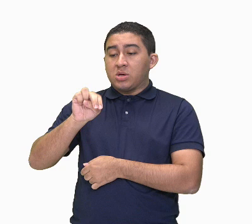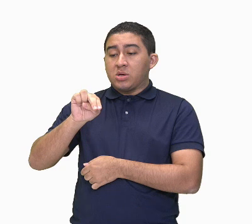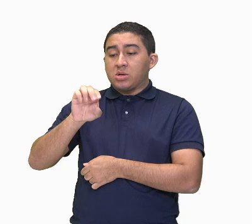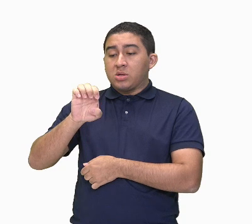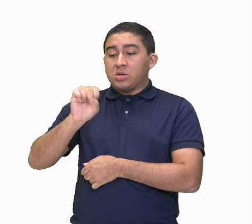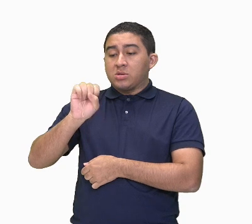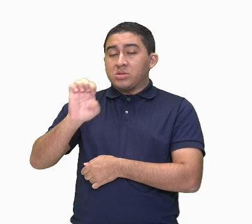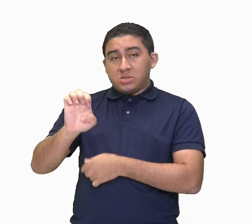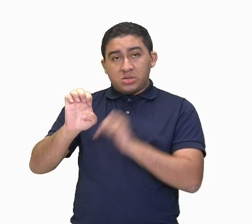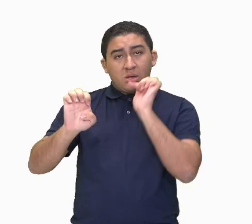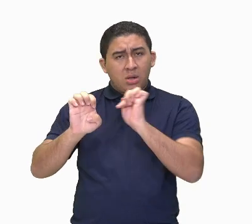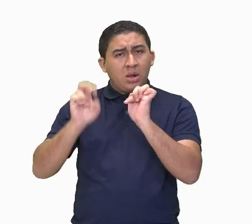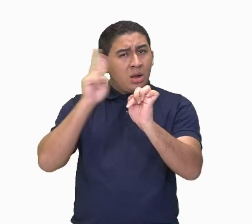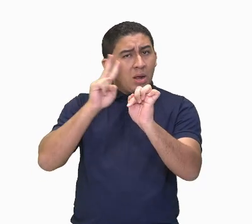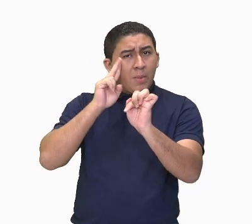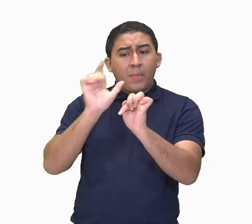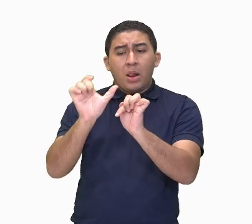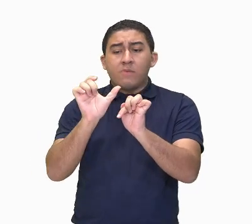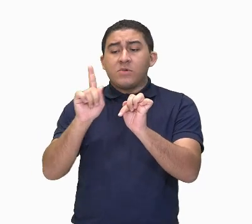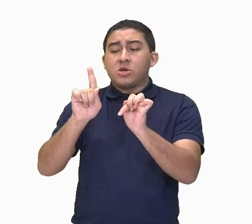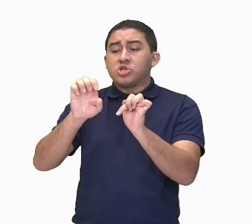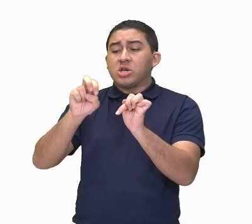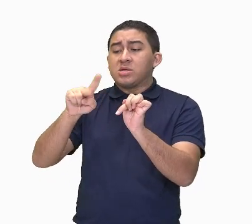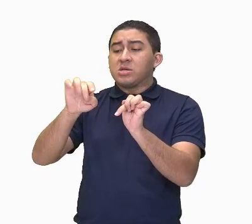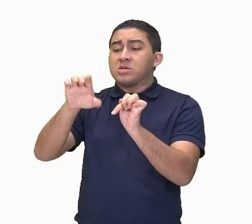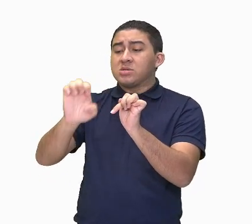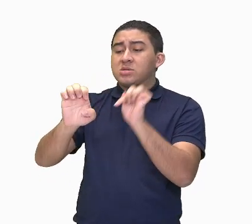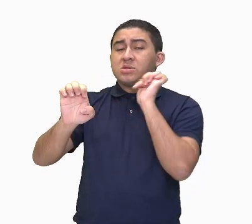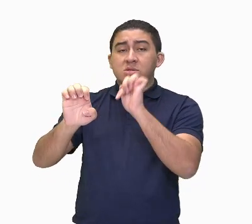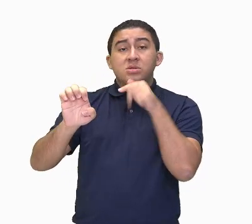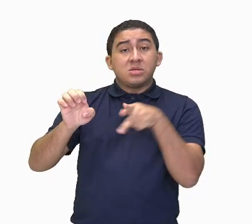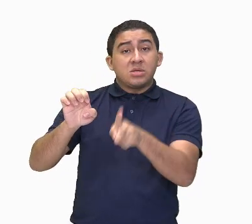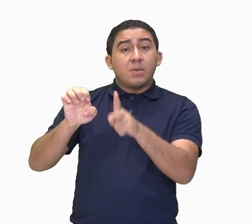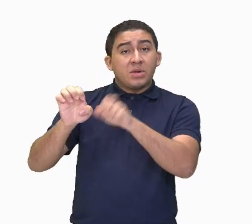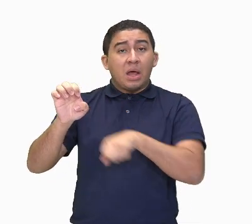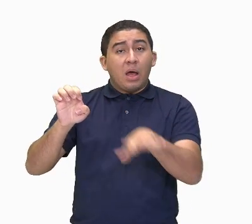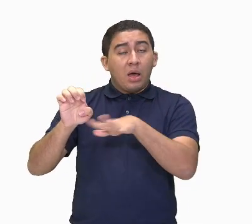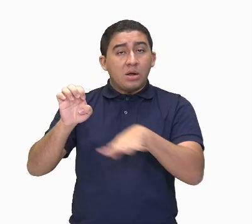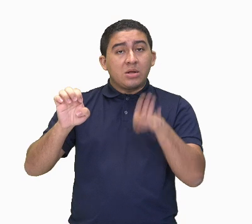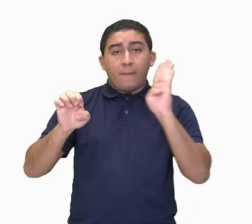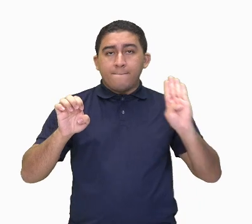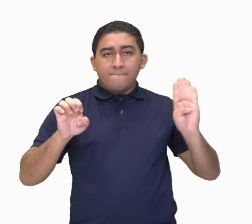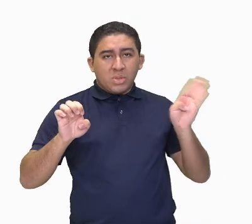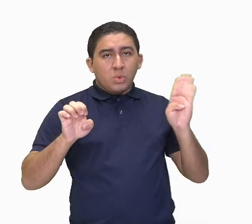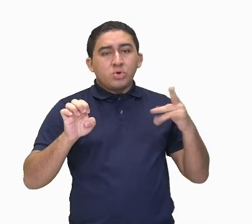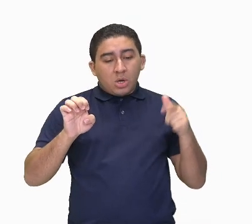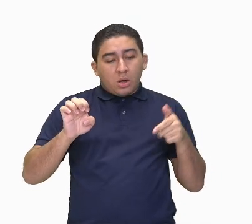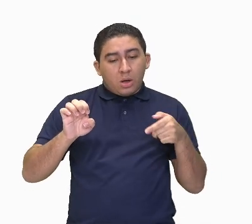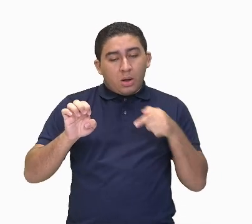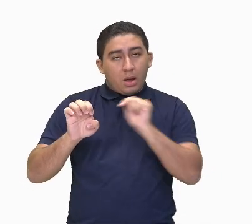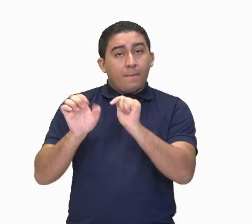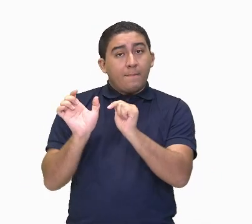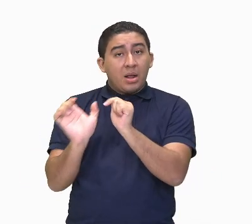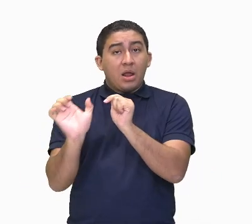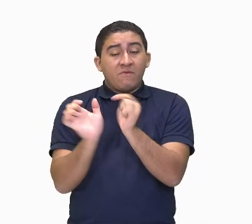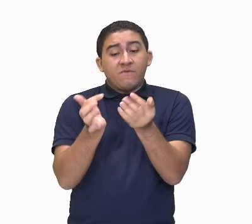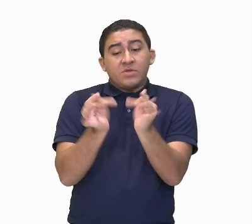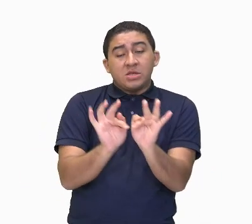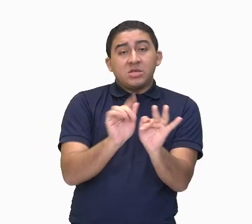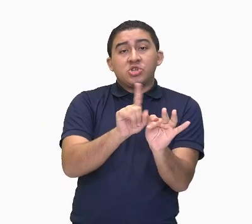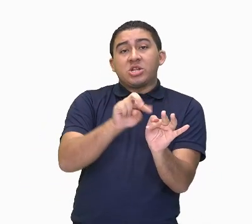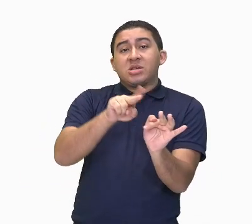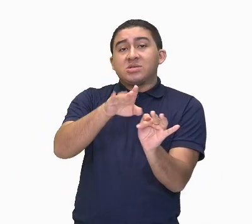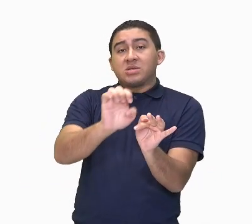em gênese, quando vocês estiverem aí no estudo da biologia, uma palavra que termina em gênese, ela quer dizer